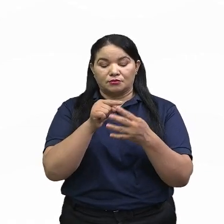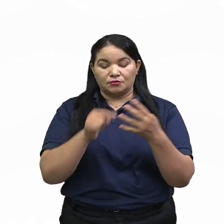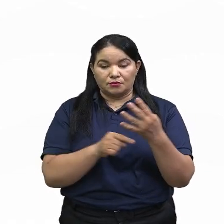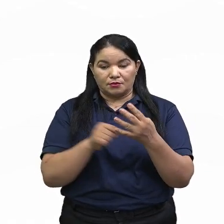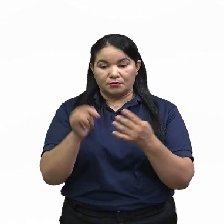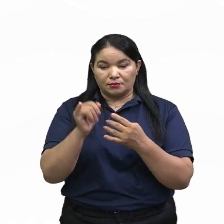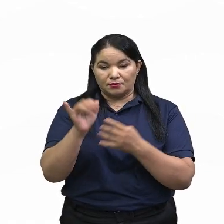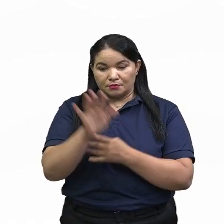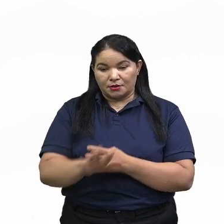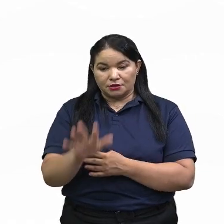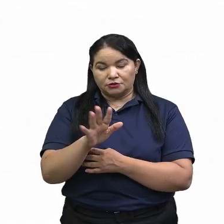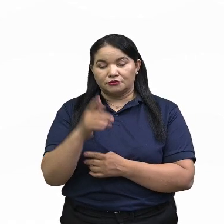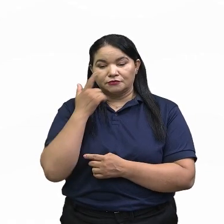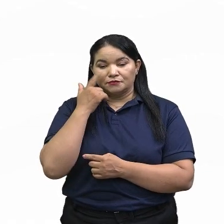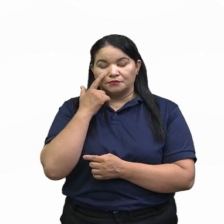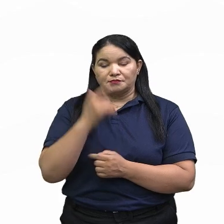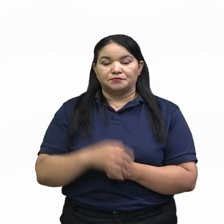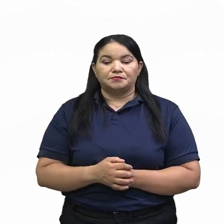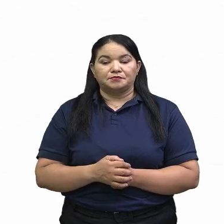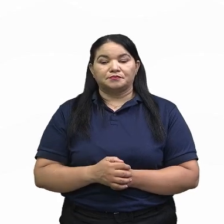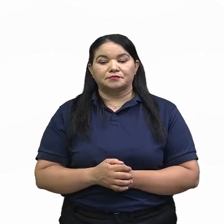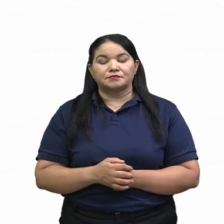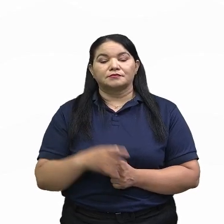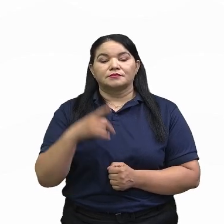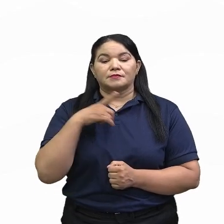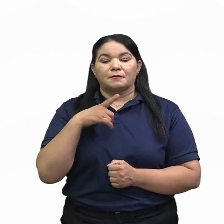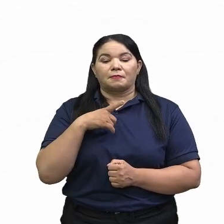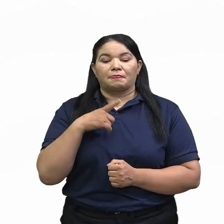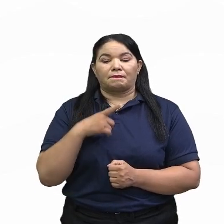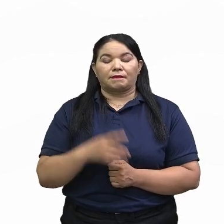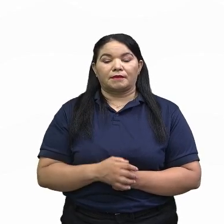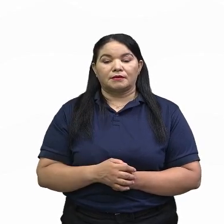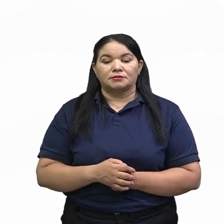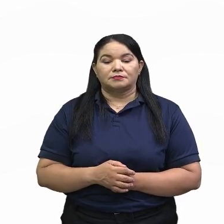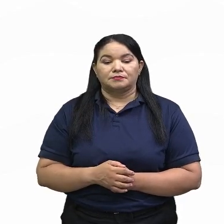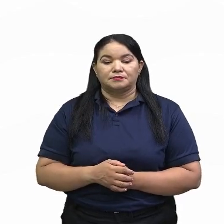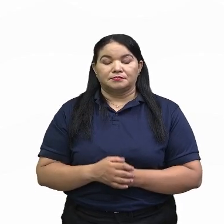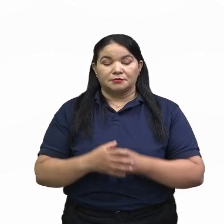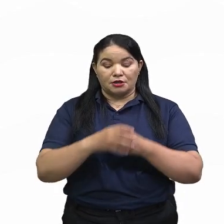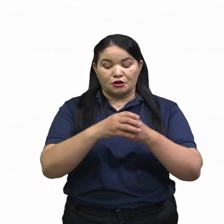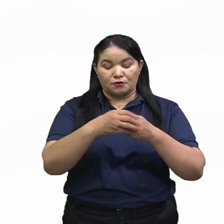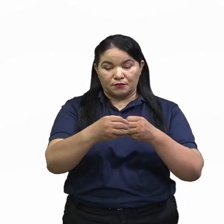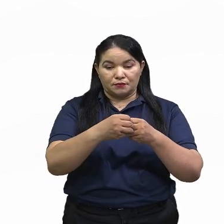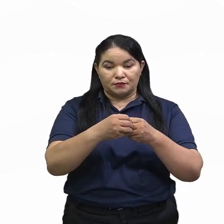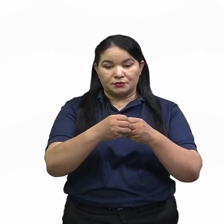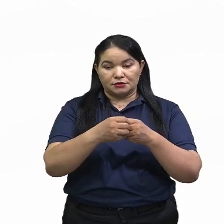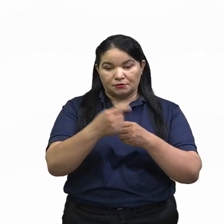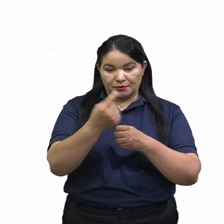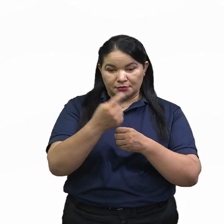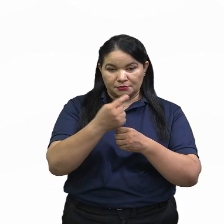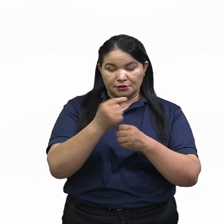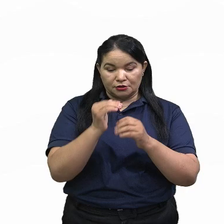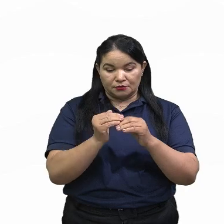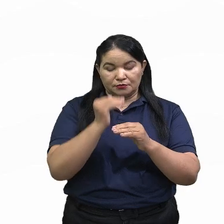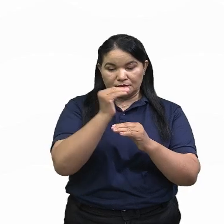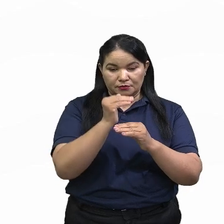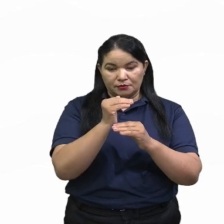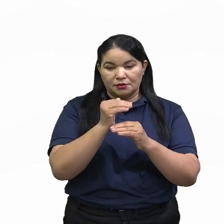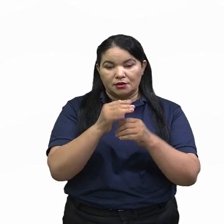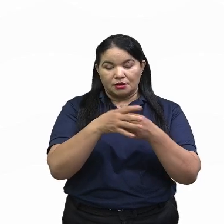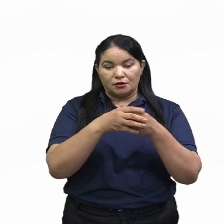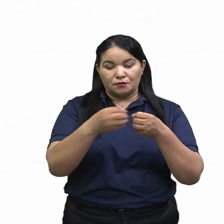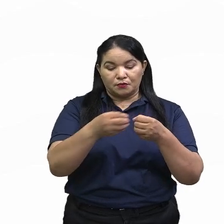imagens aí. Nessas 4 imagens, eu tenho que a fissão nuclear, que é a primeira imagem, ela